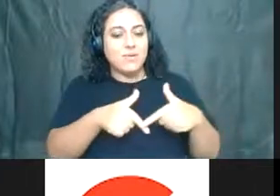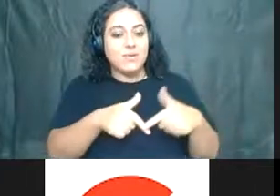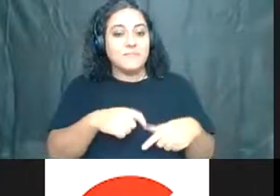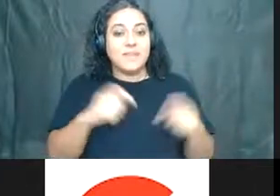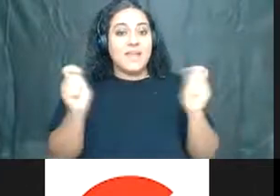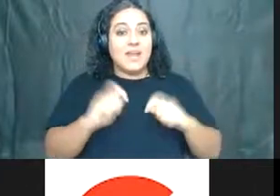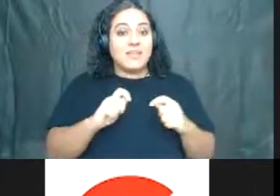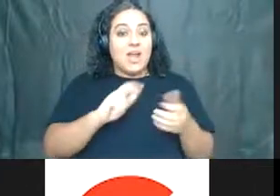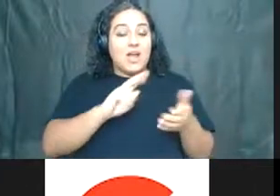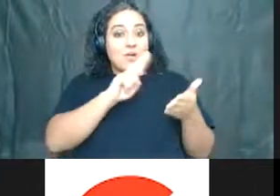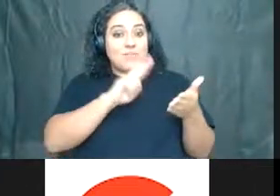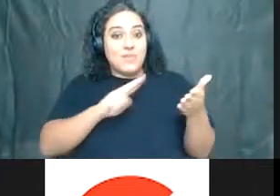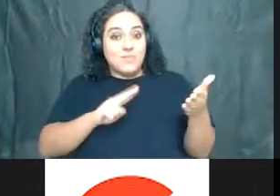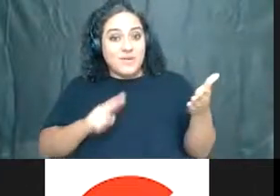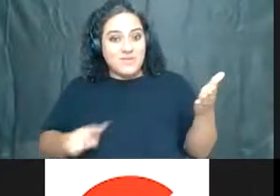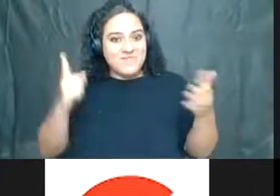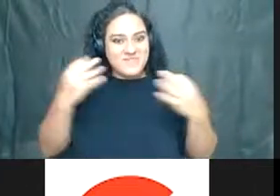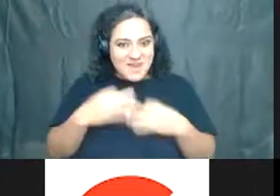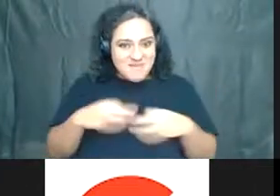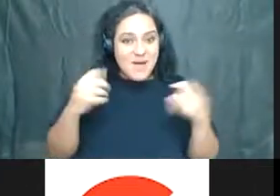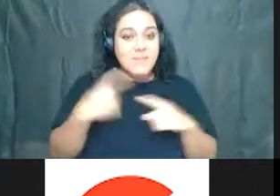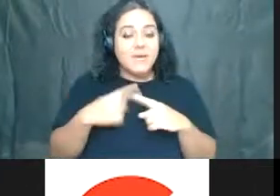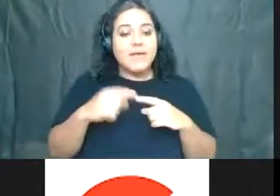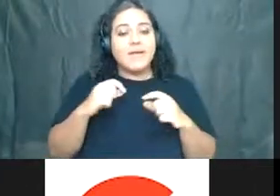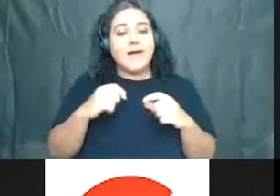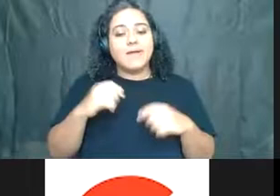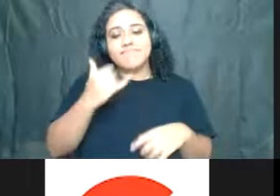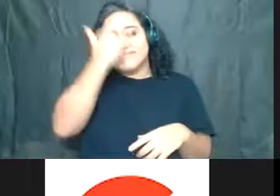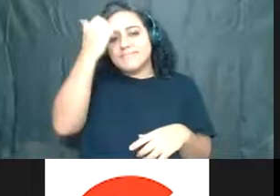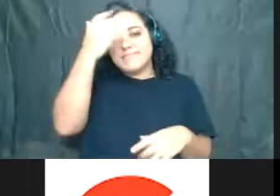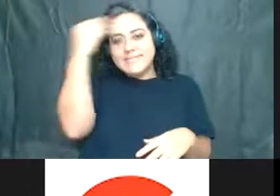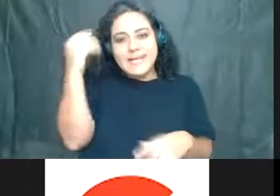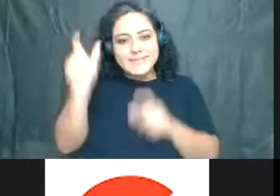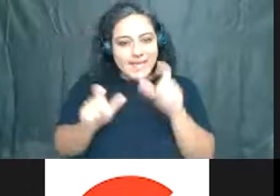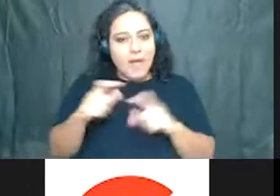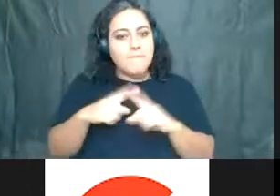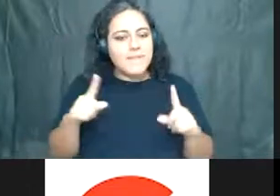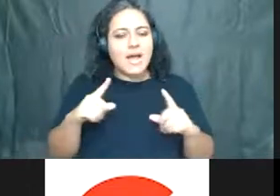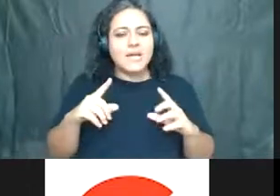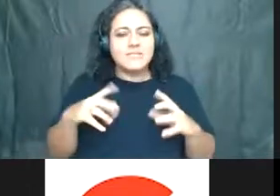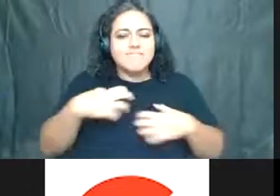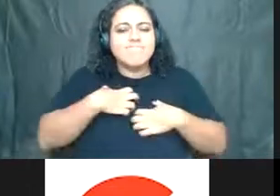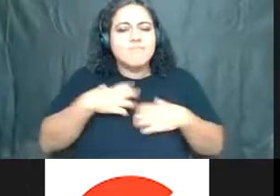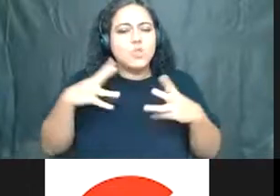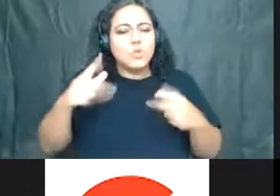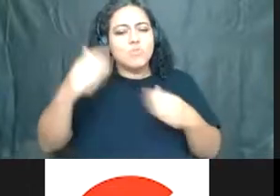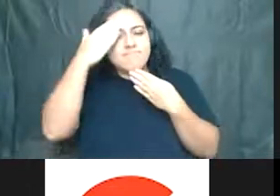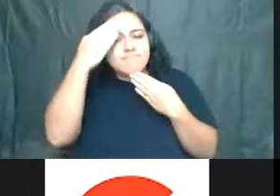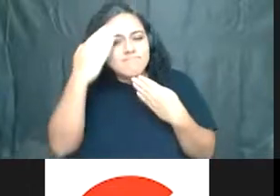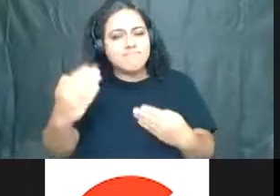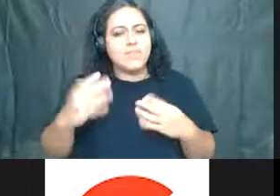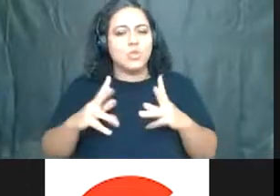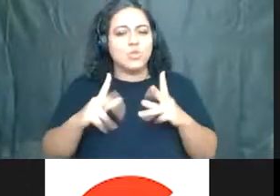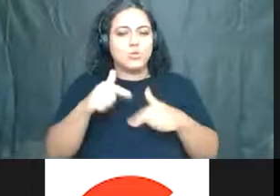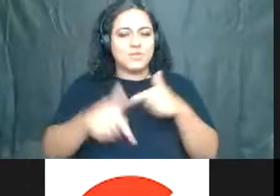no primeiro momento, lá da abertura, porque eu posso esquecer alguém, mas sintam-se todos muito agradecidos por todo o trabalho desenvolvido.